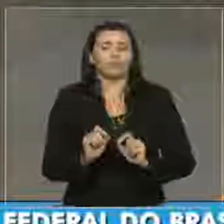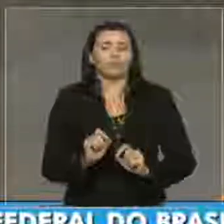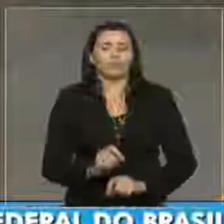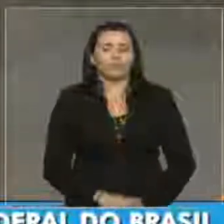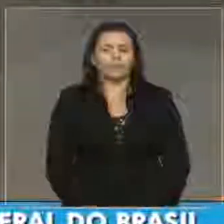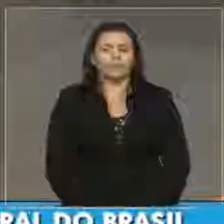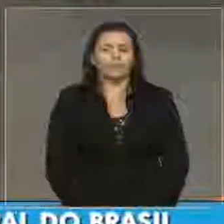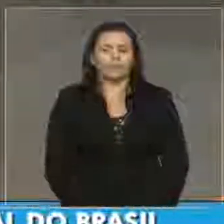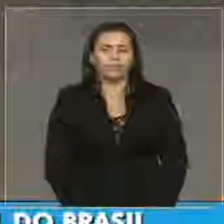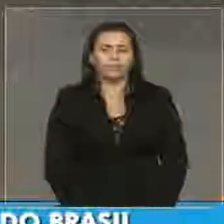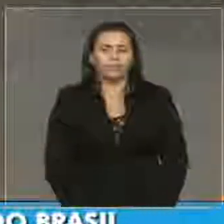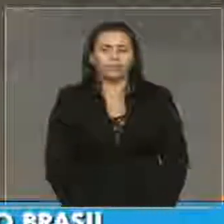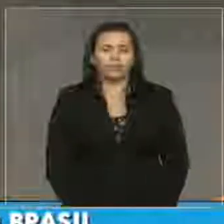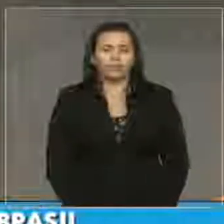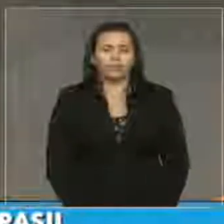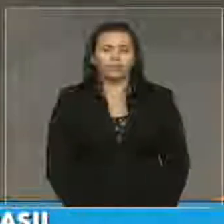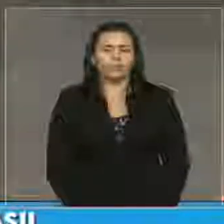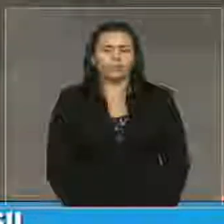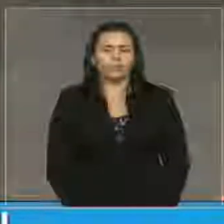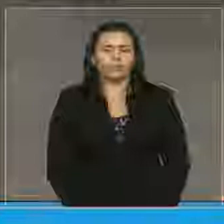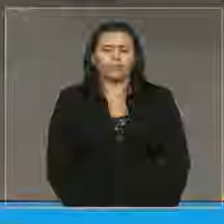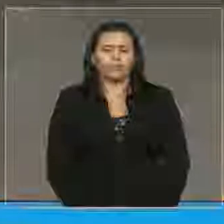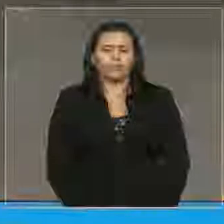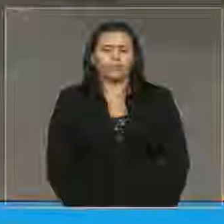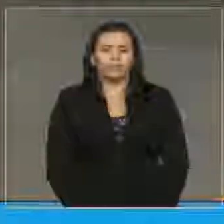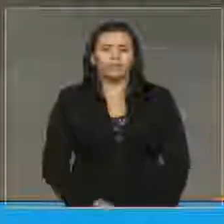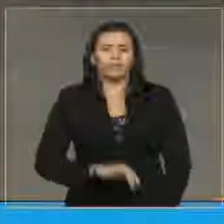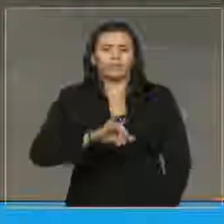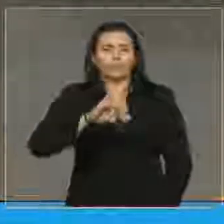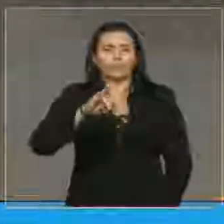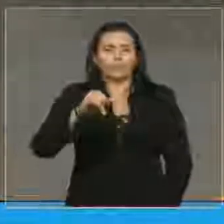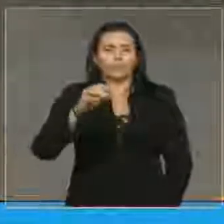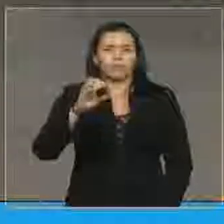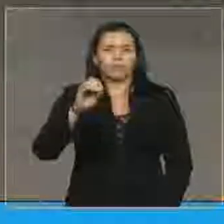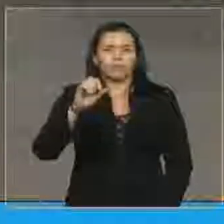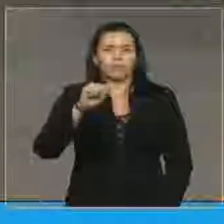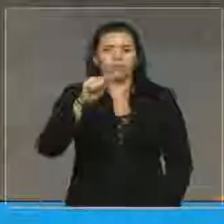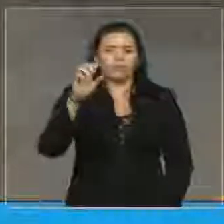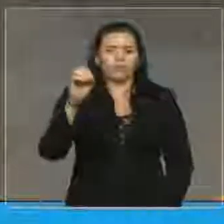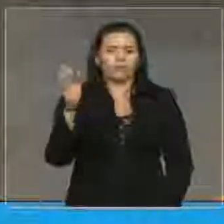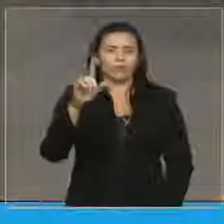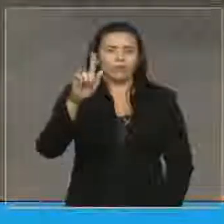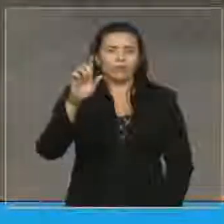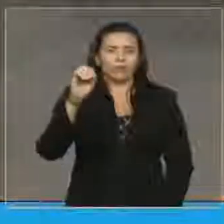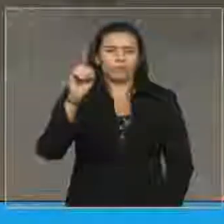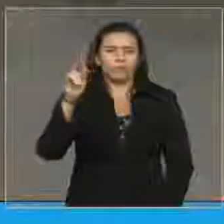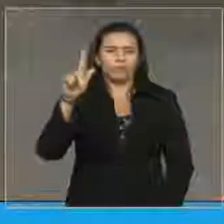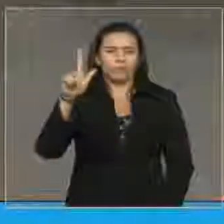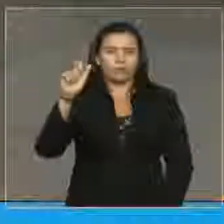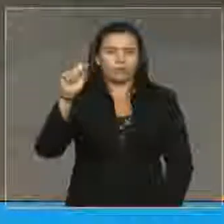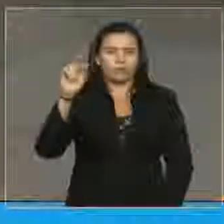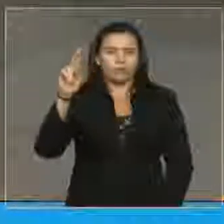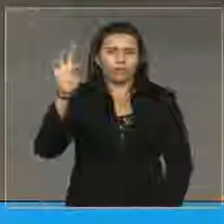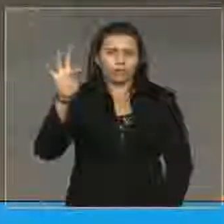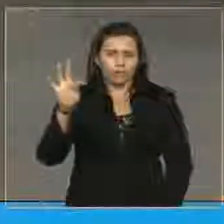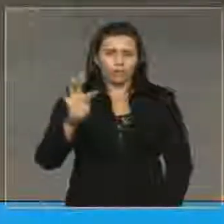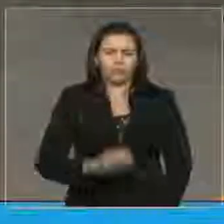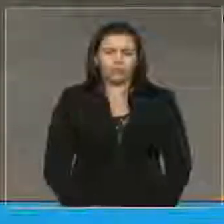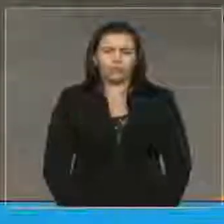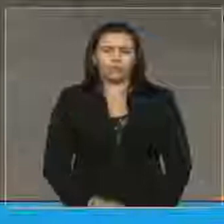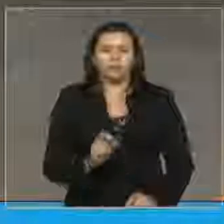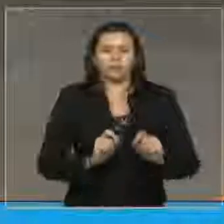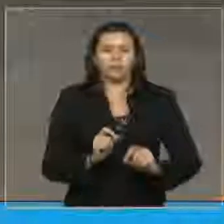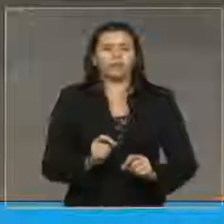da assunção à presidência da República do João Goulart, declarando vaga a presidência da República após a